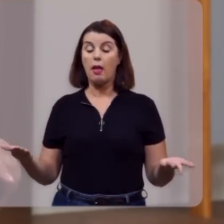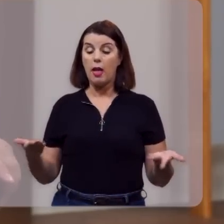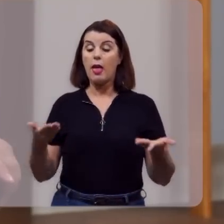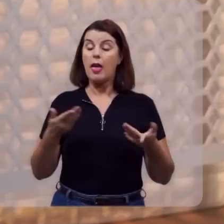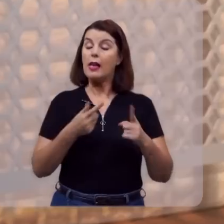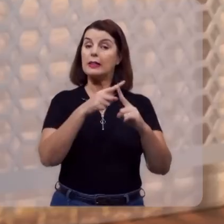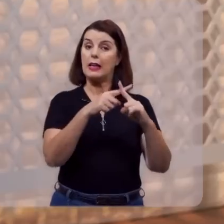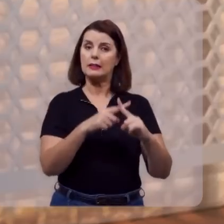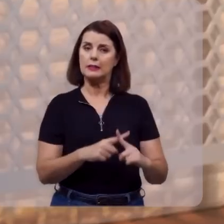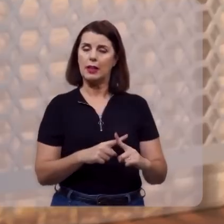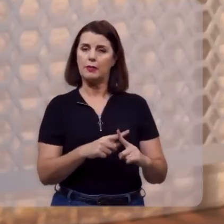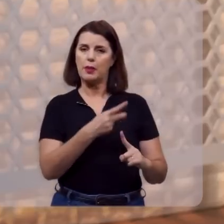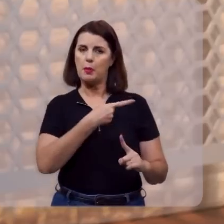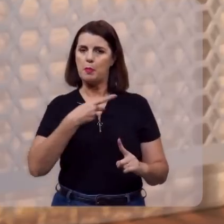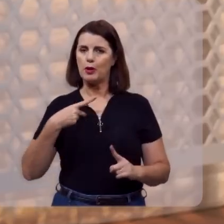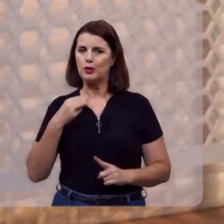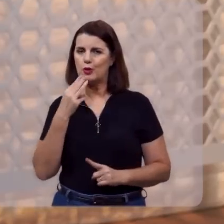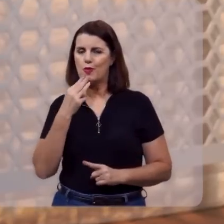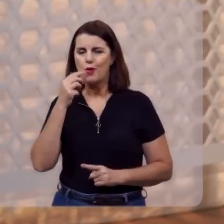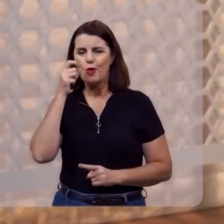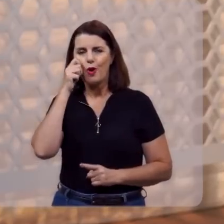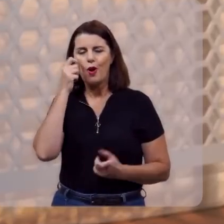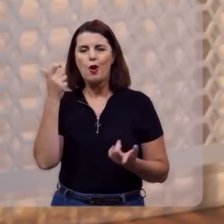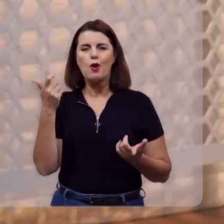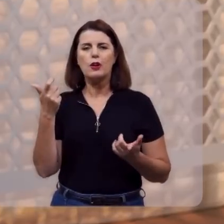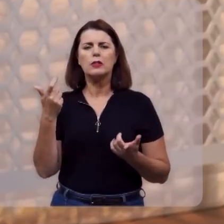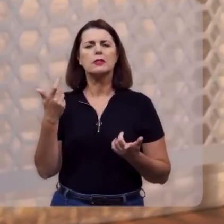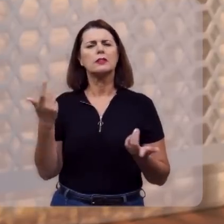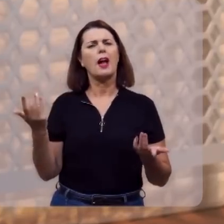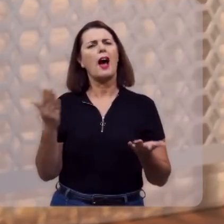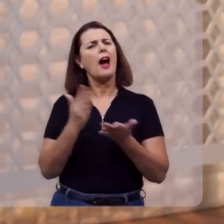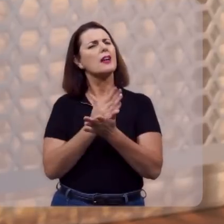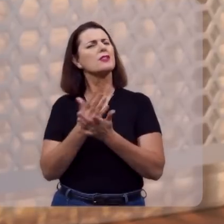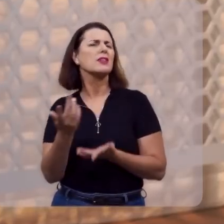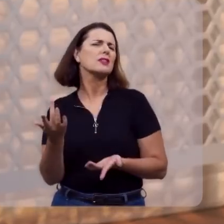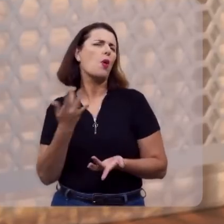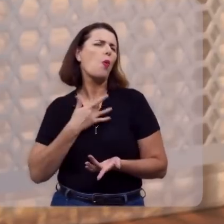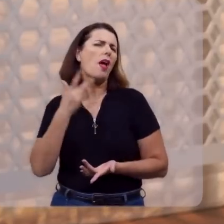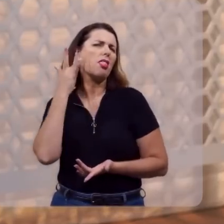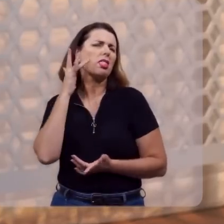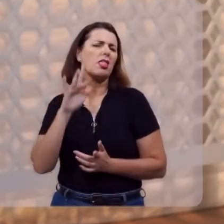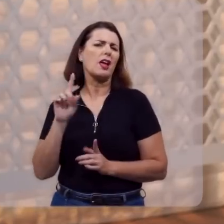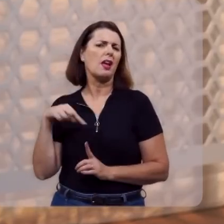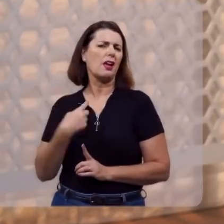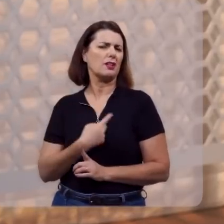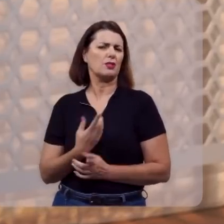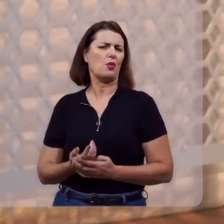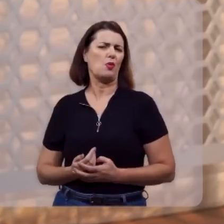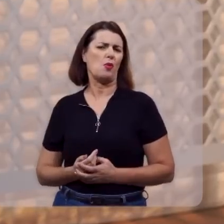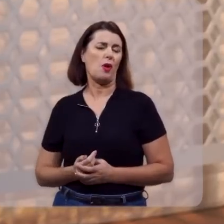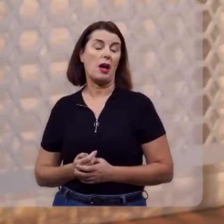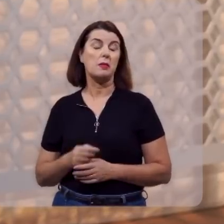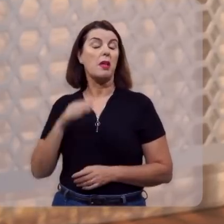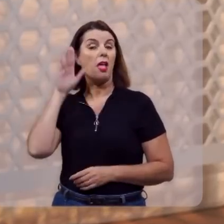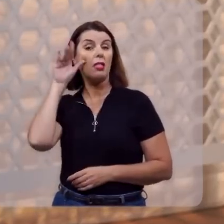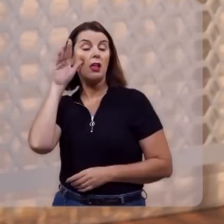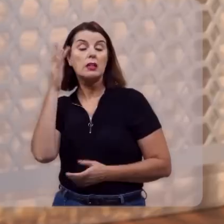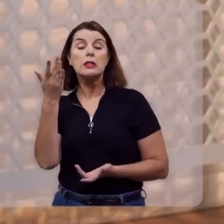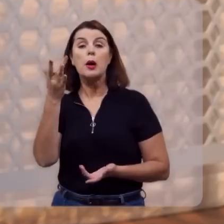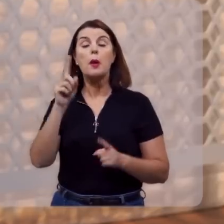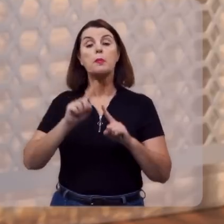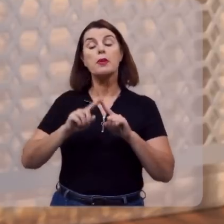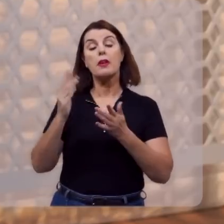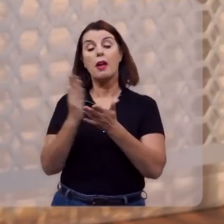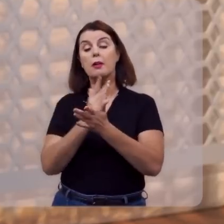esse desafio, pastor Roster, muitas vezes ele não é bem compreendido por nós, né? E é interessante porque algumas